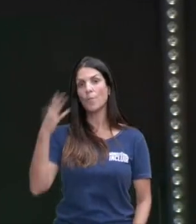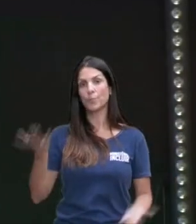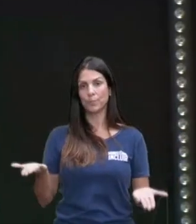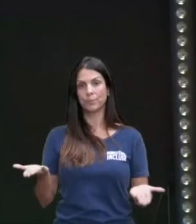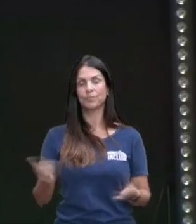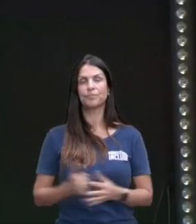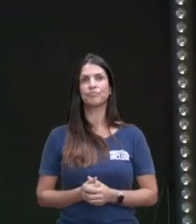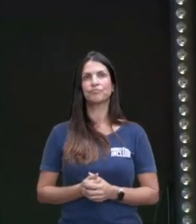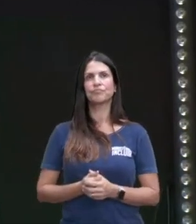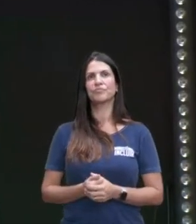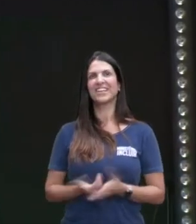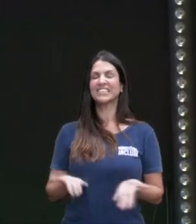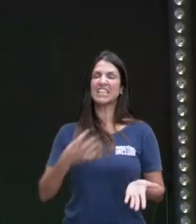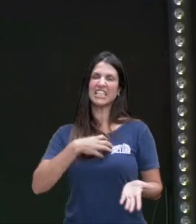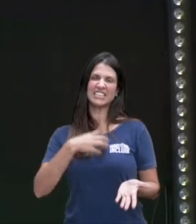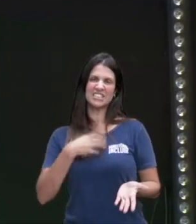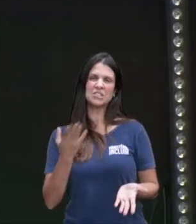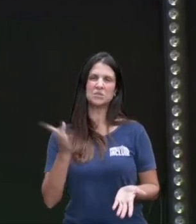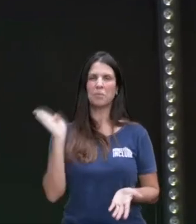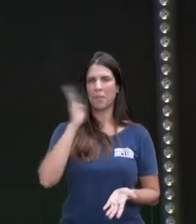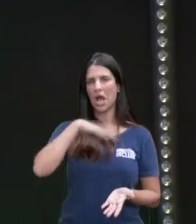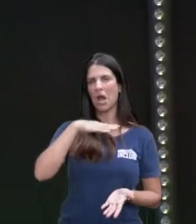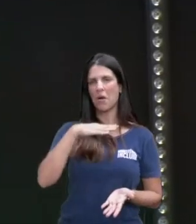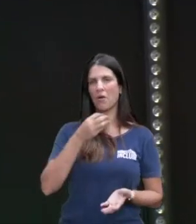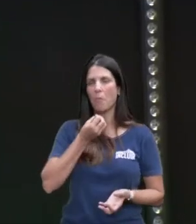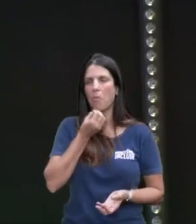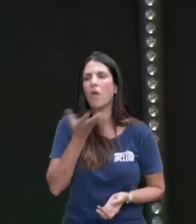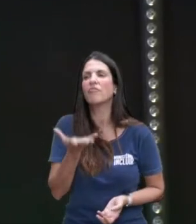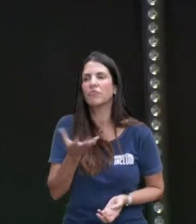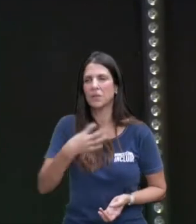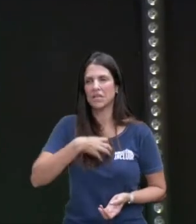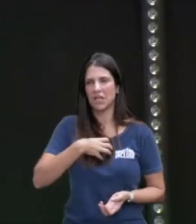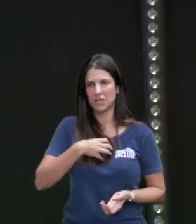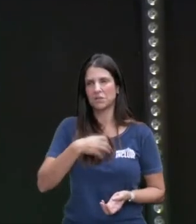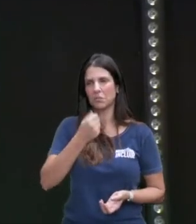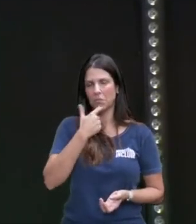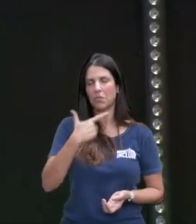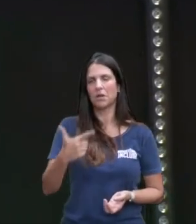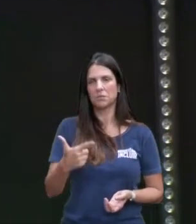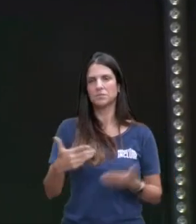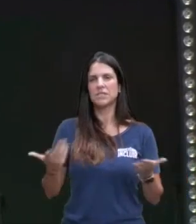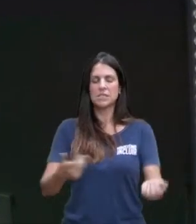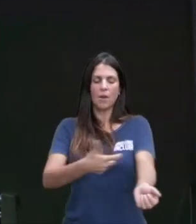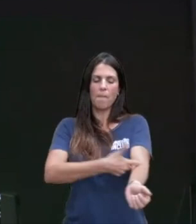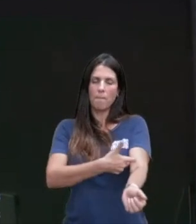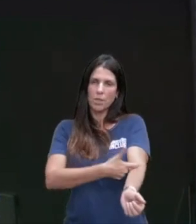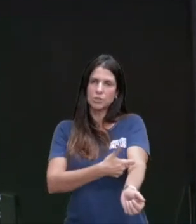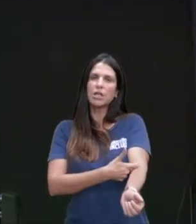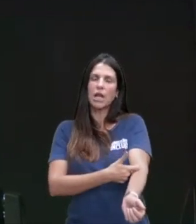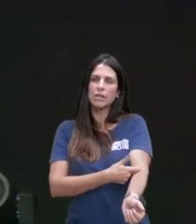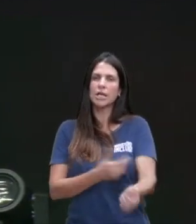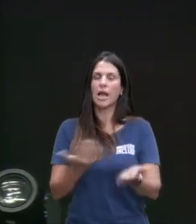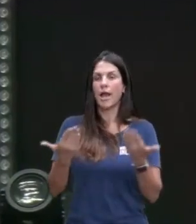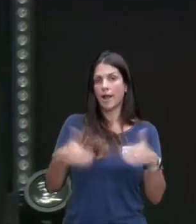mais grave é que ela tá passando mal tá vomitando tá então foi está sendo medicada daqui eu vou para